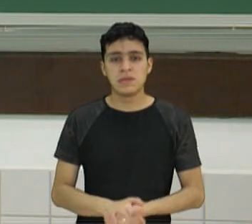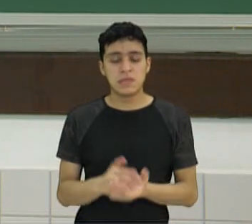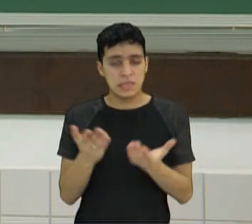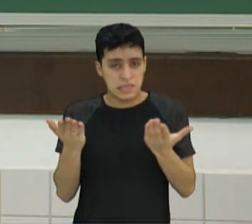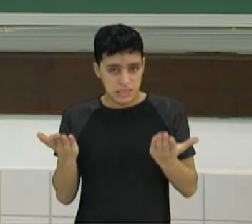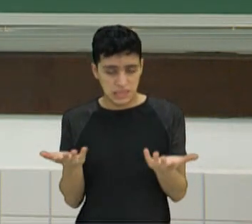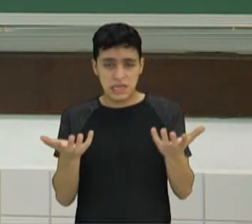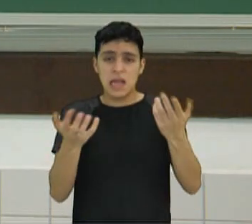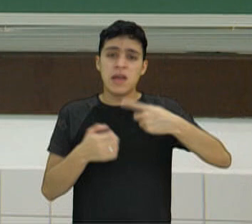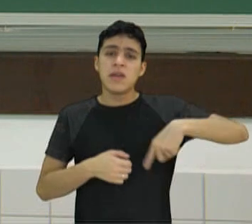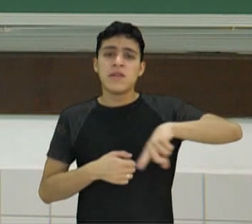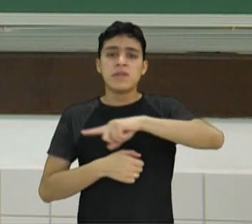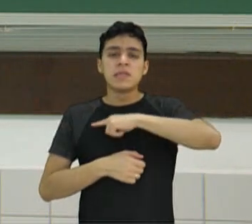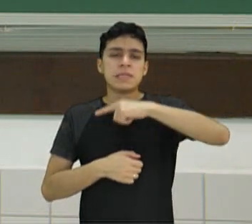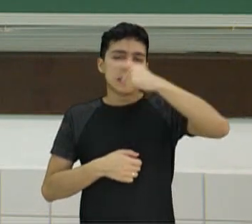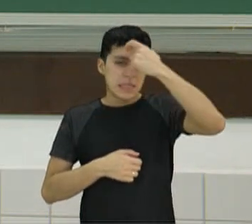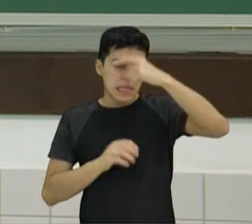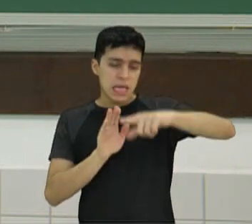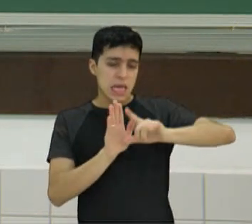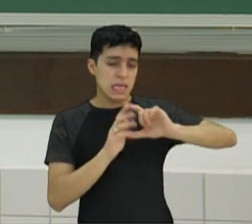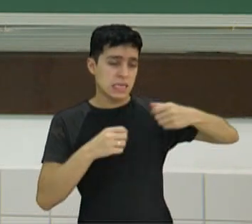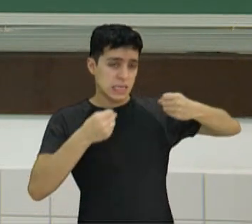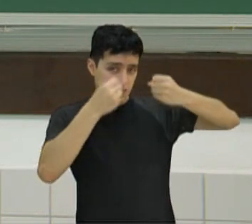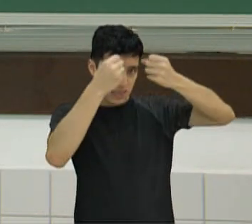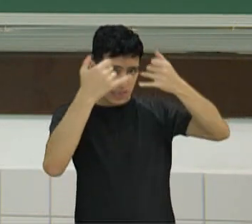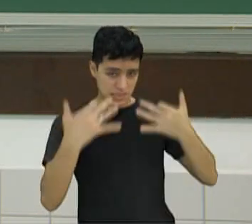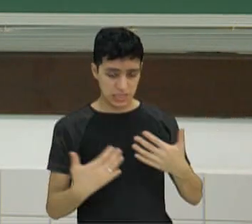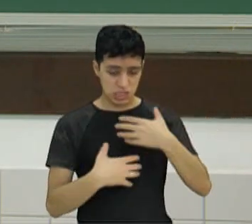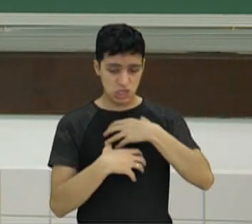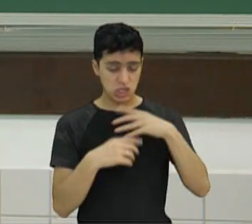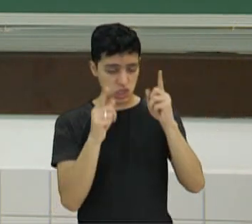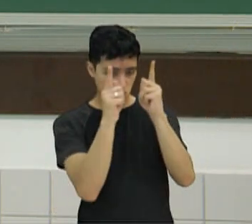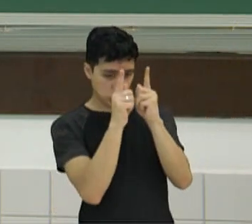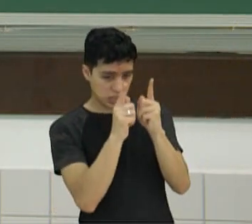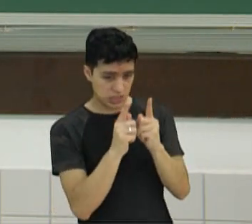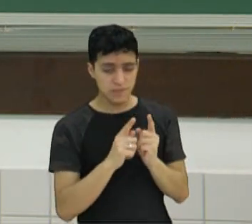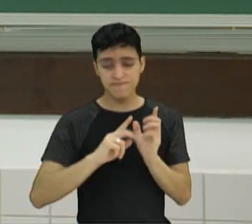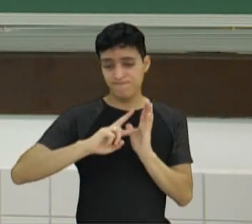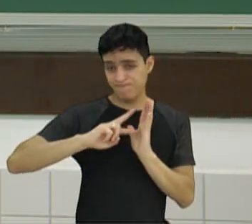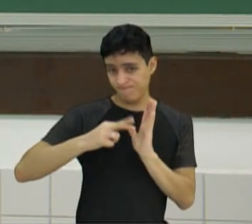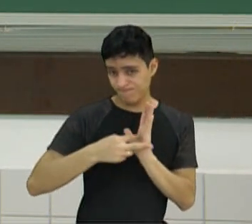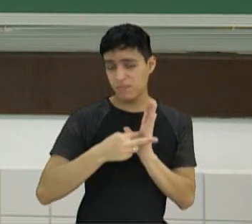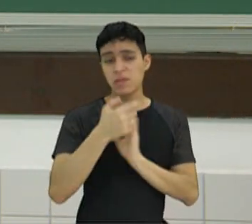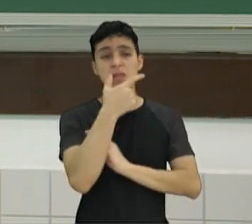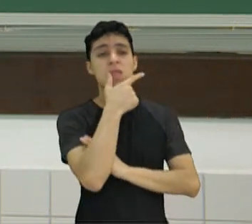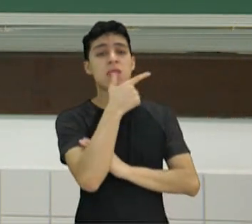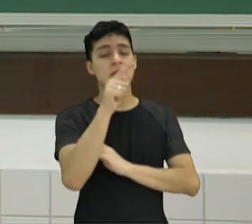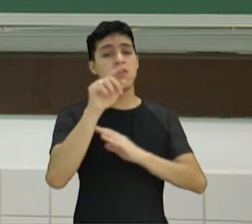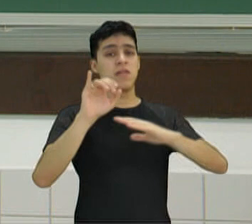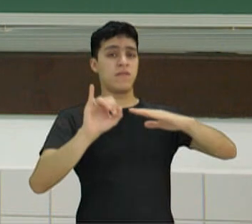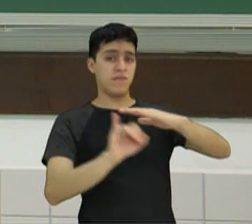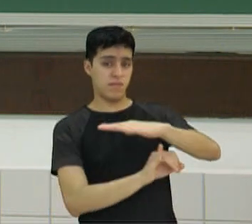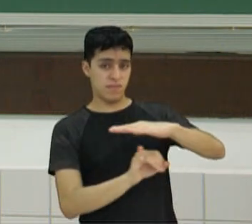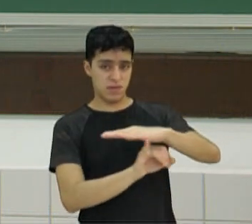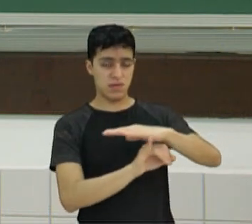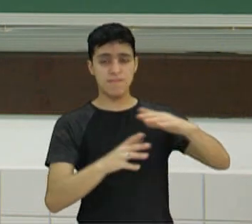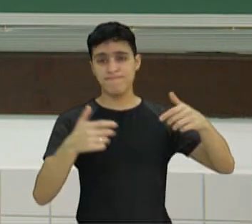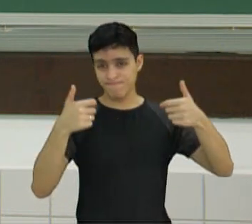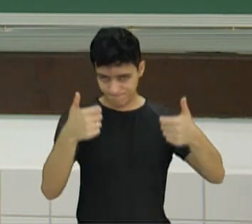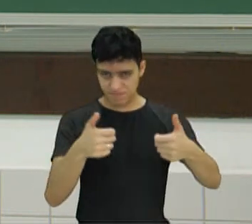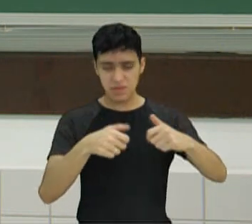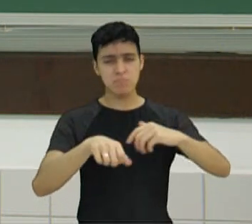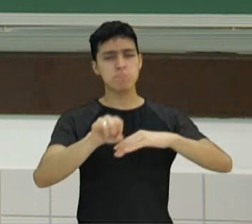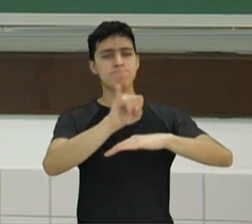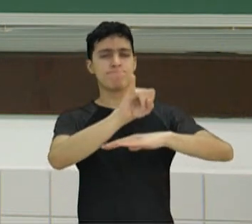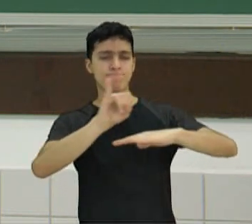Então, isso que eu quero que vocês tenham em mente, que eu falei anteriormente, gente. Forma contraída, ela é utilizada na língua informal, tá ok? Traz